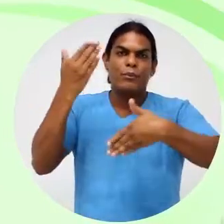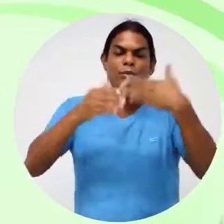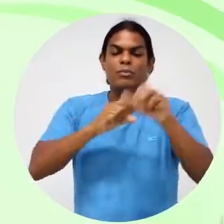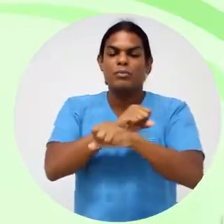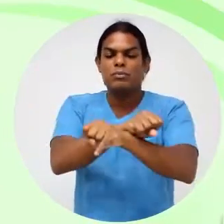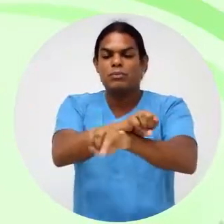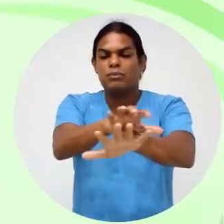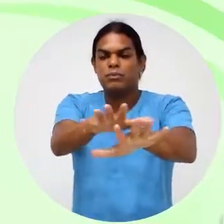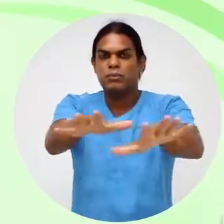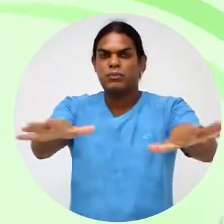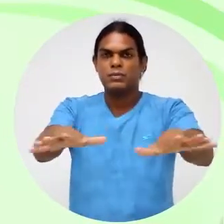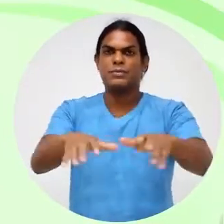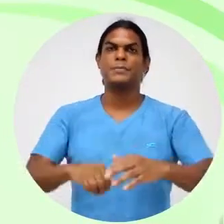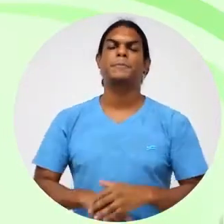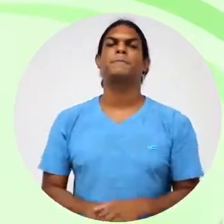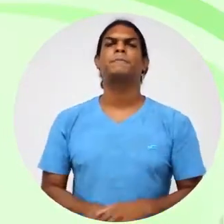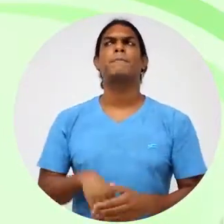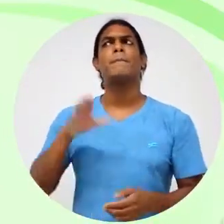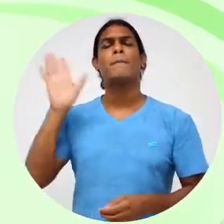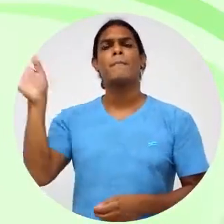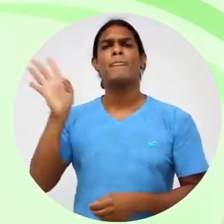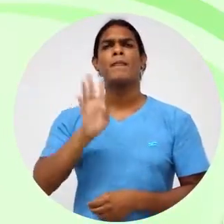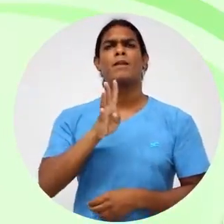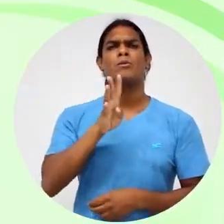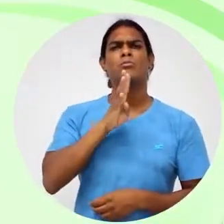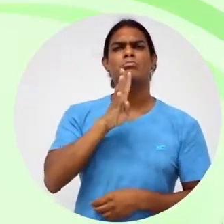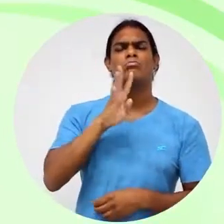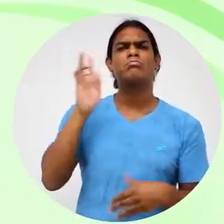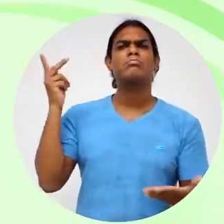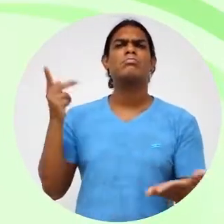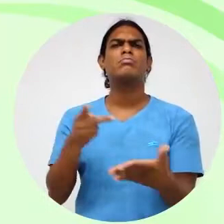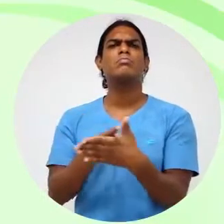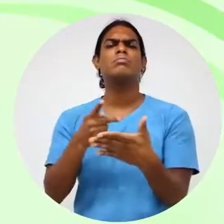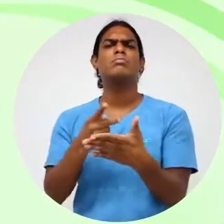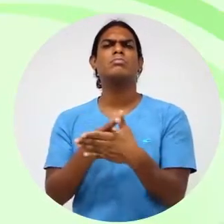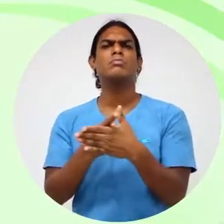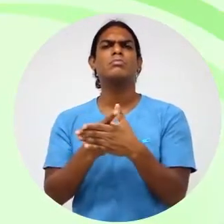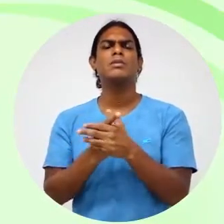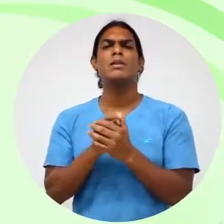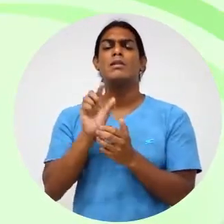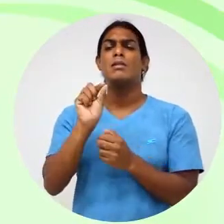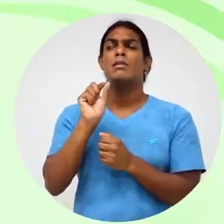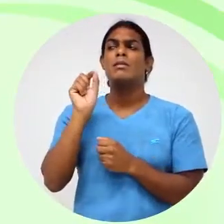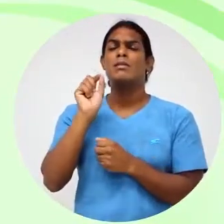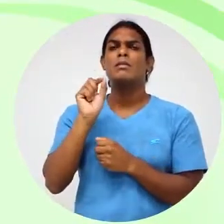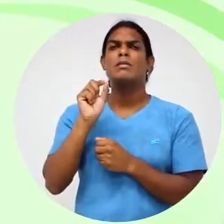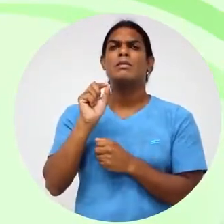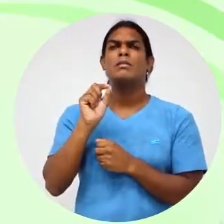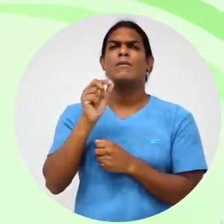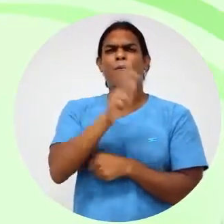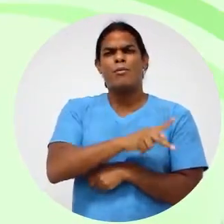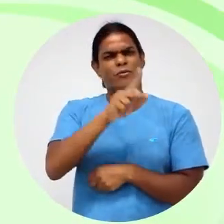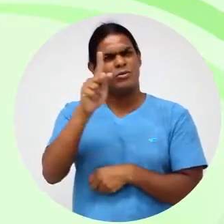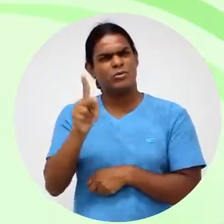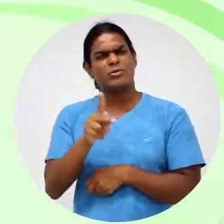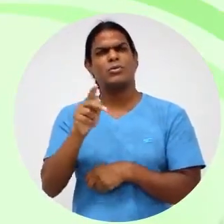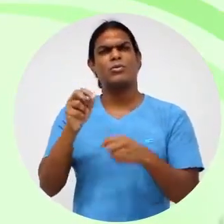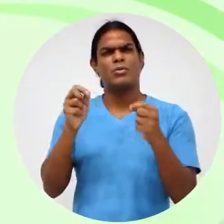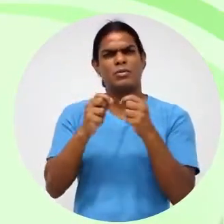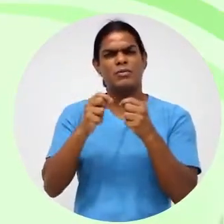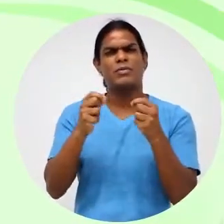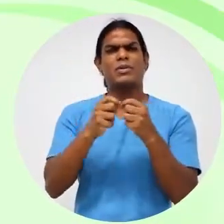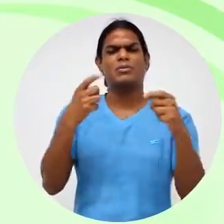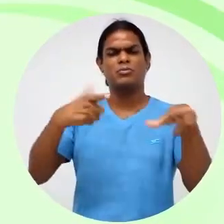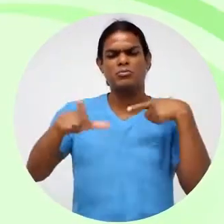ultimamente de Instagram em sala de aula é um professor que ele faz um trabalho sobre a Segunda Guerra Mundial e